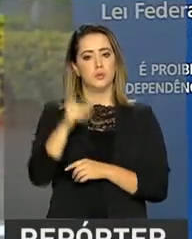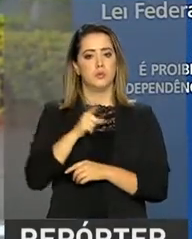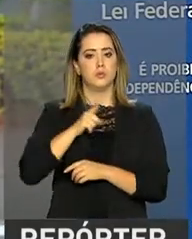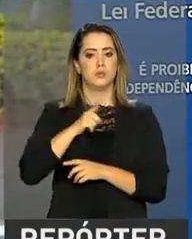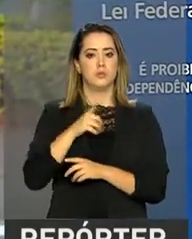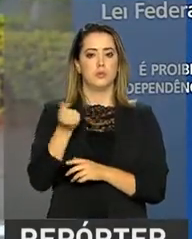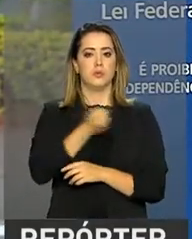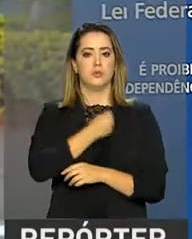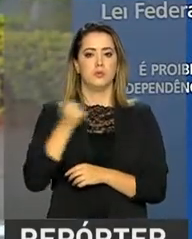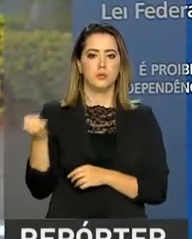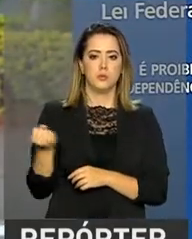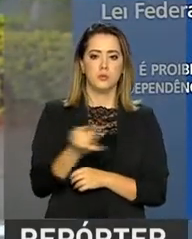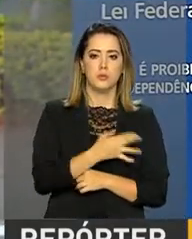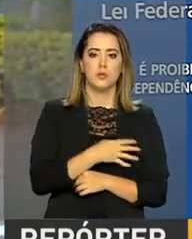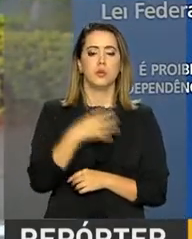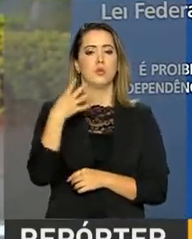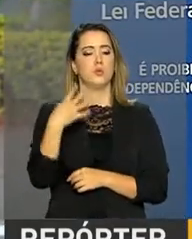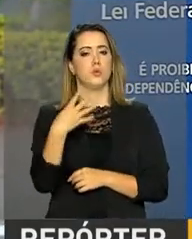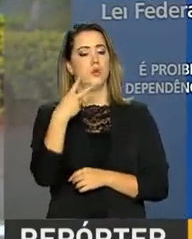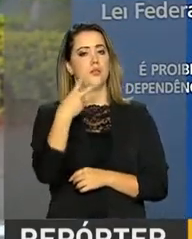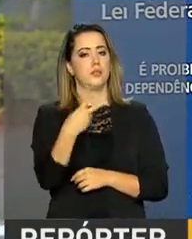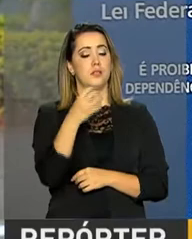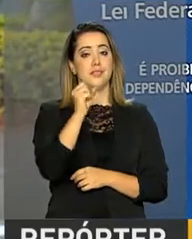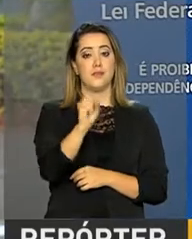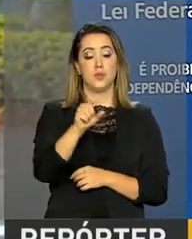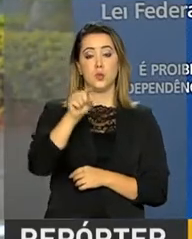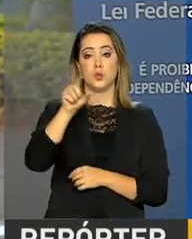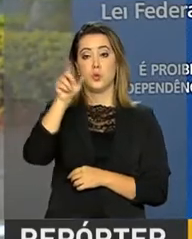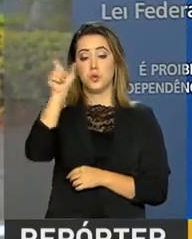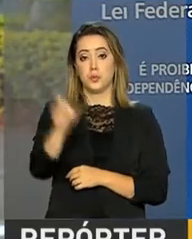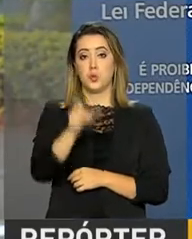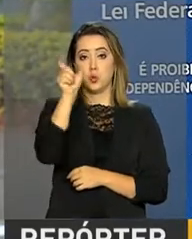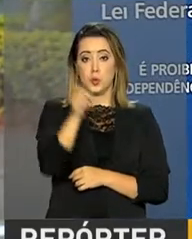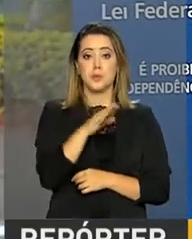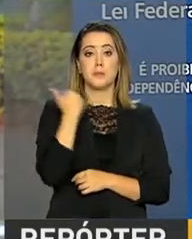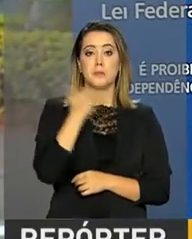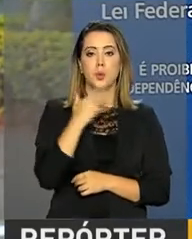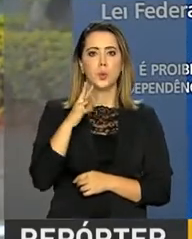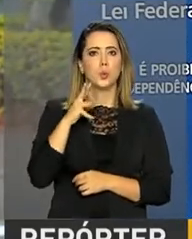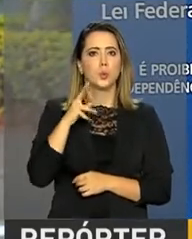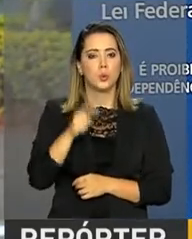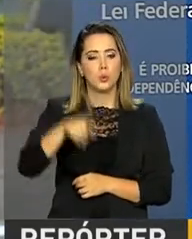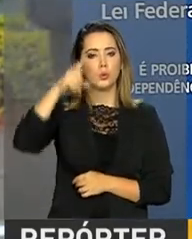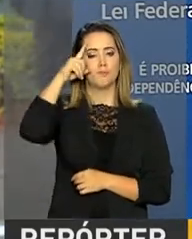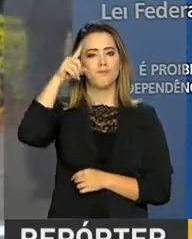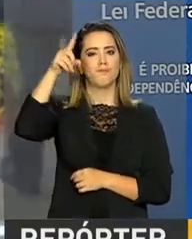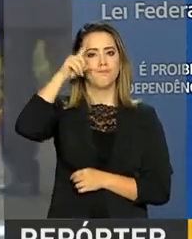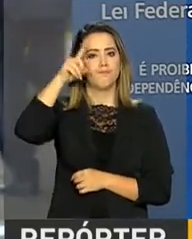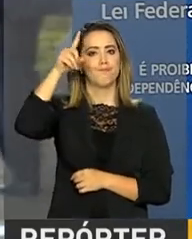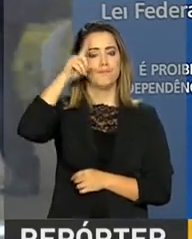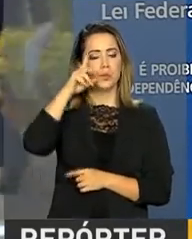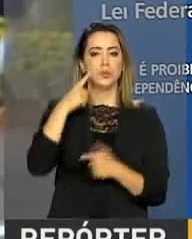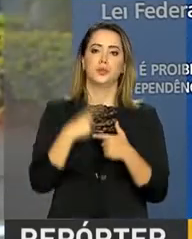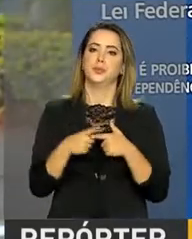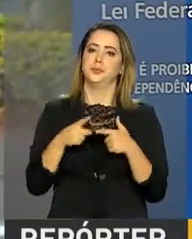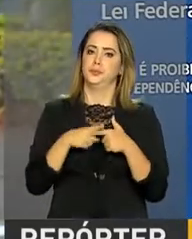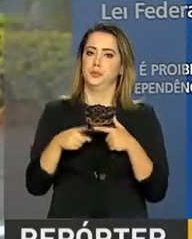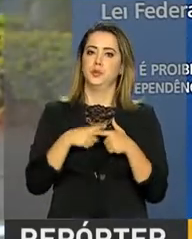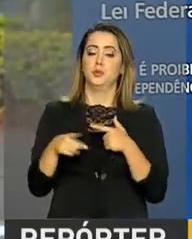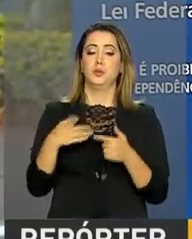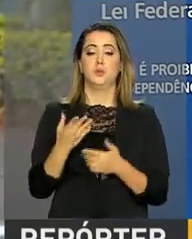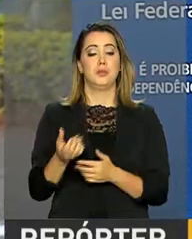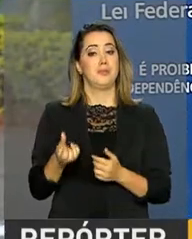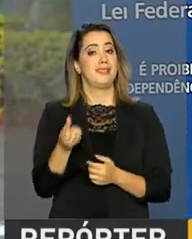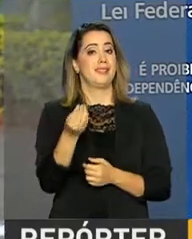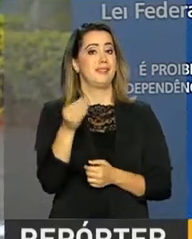ainda registra 428 mortes por dia causadas pelo tabagismo. Um hábito que custa ao país 60